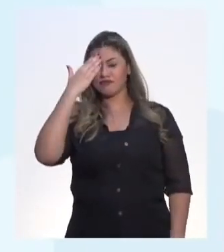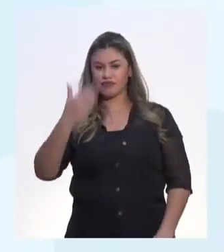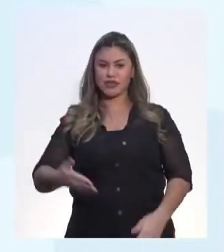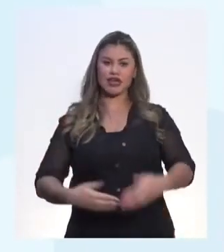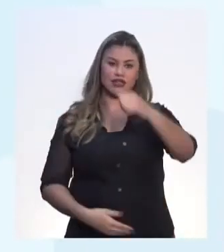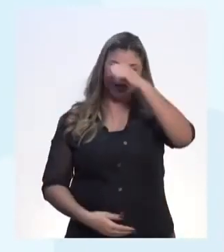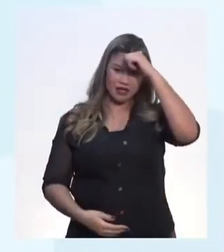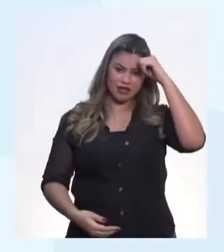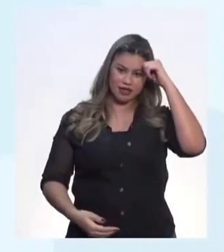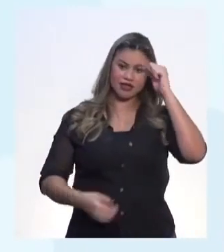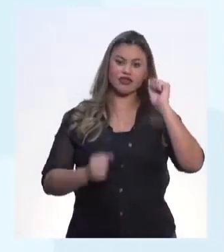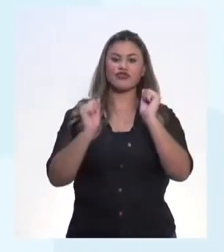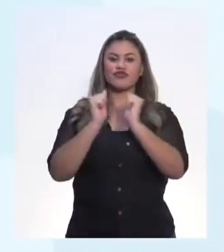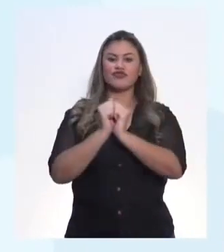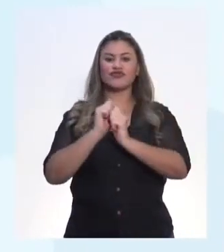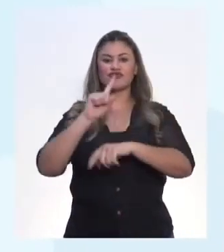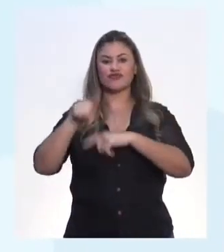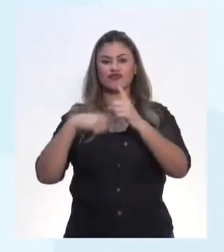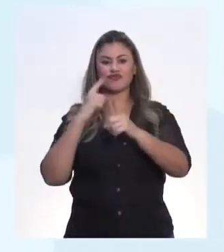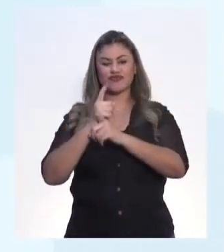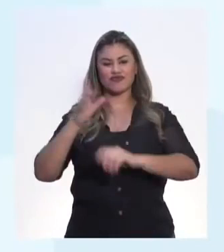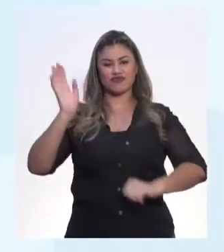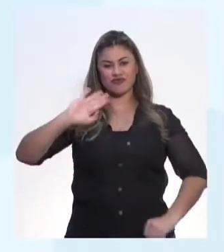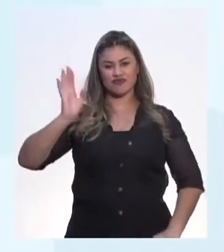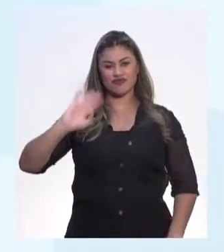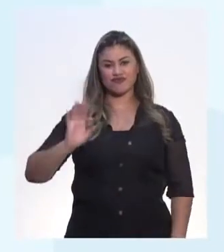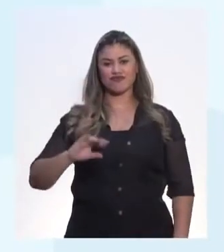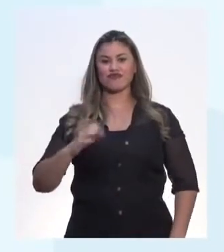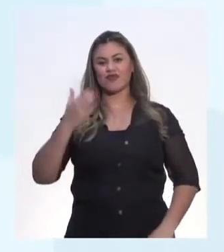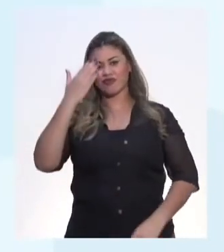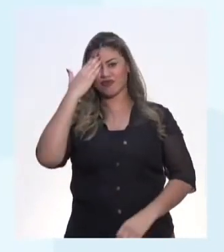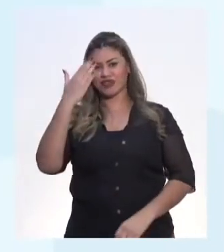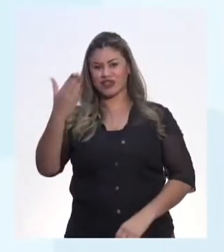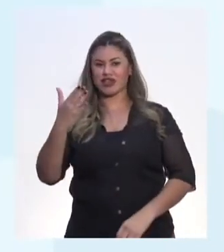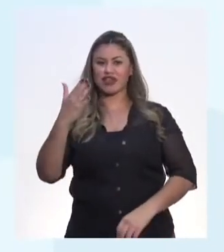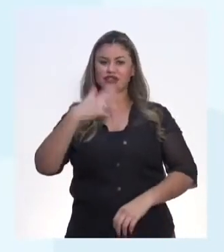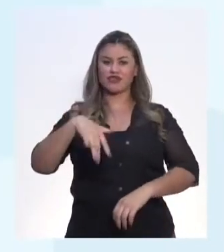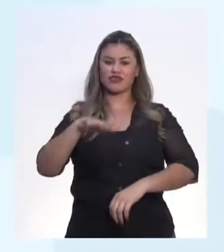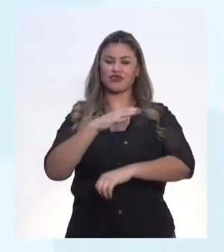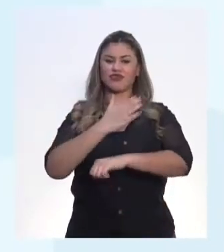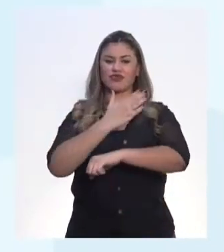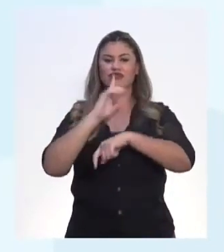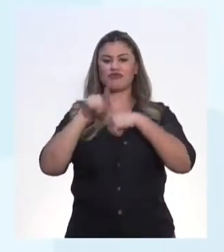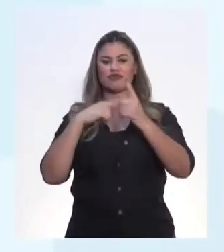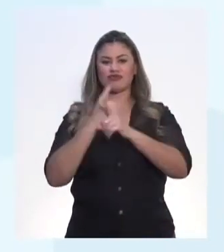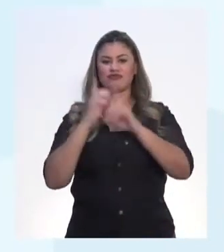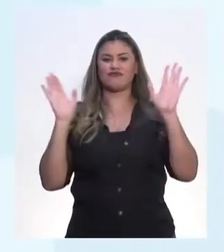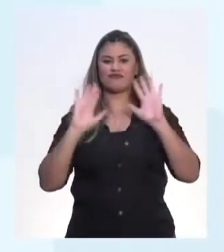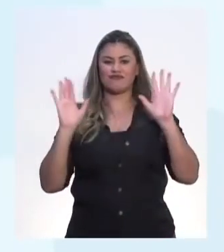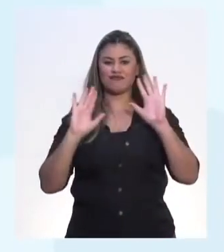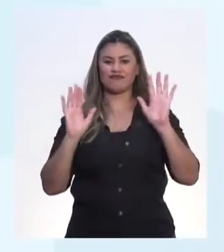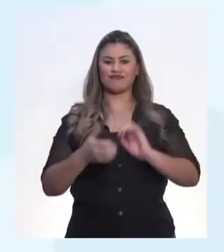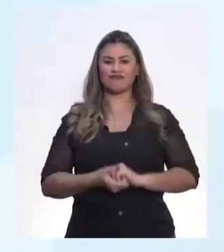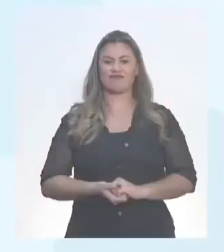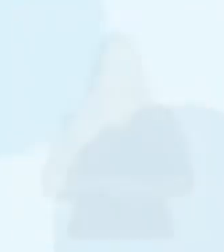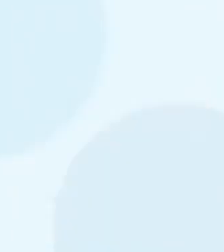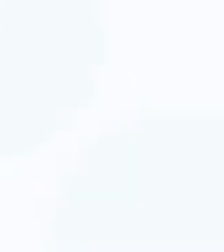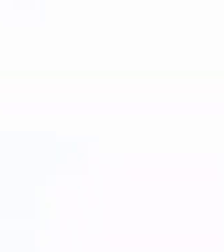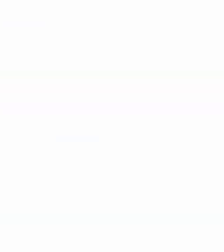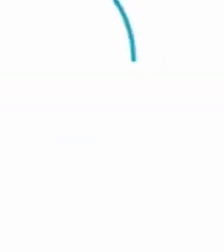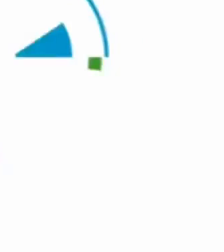foi um prazer estar com vocês. Até a próxima, né? Isso, valeu, Jonas, obrigado, alunos, até a próxima. Tchau, tchau.